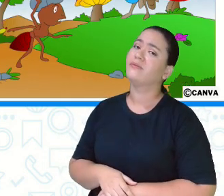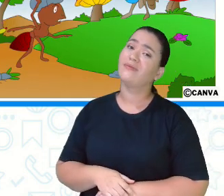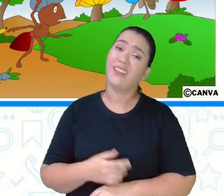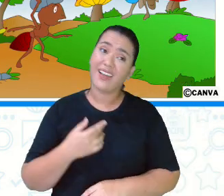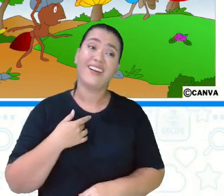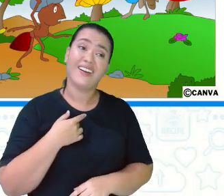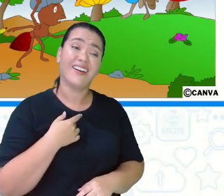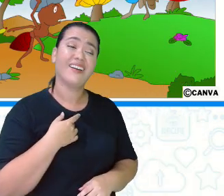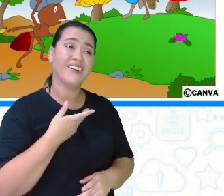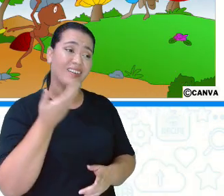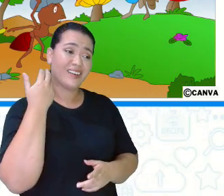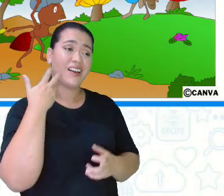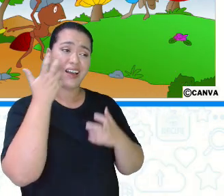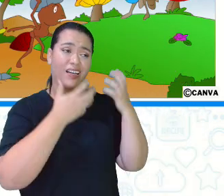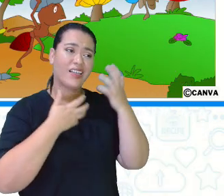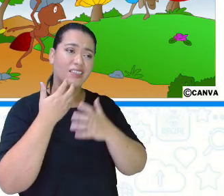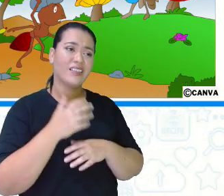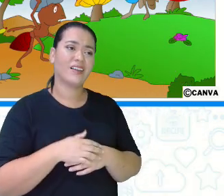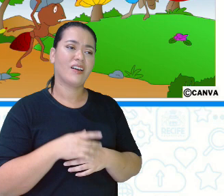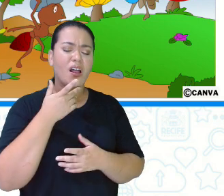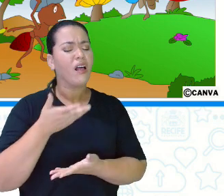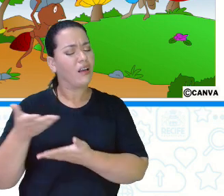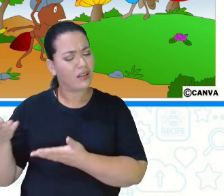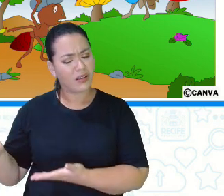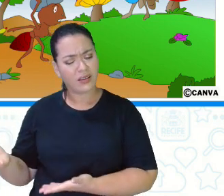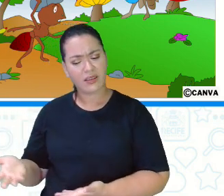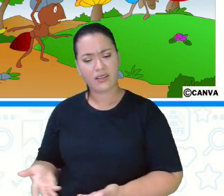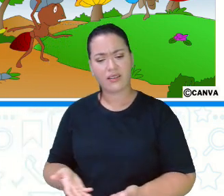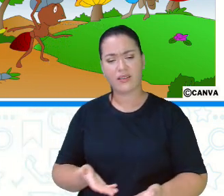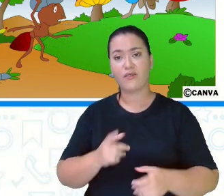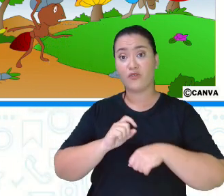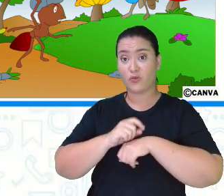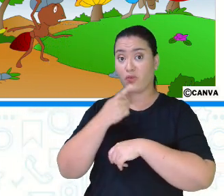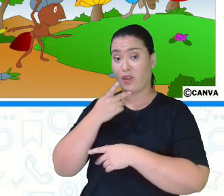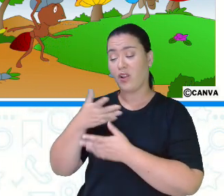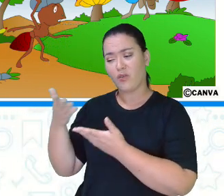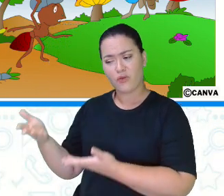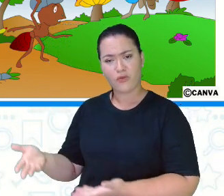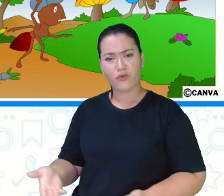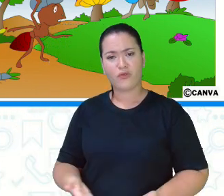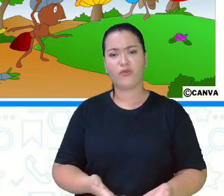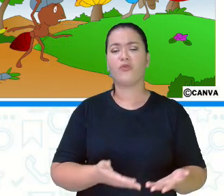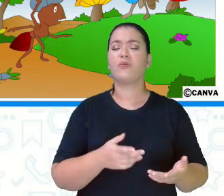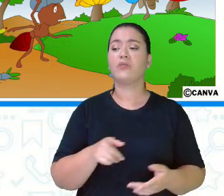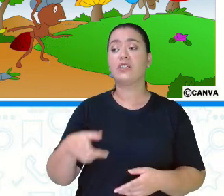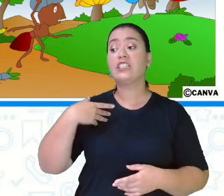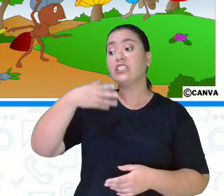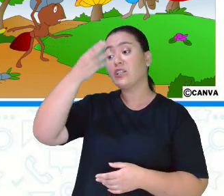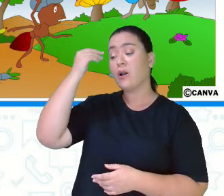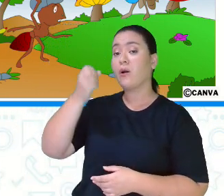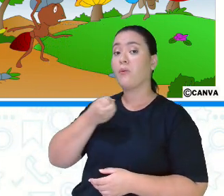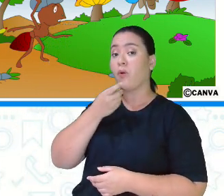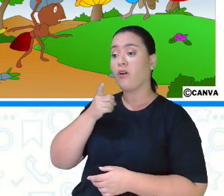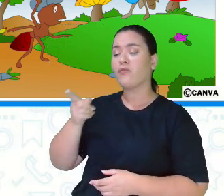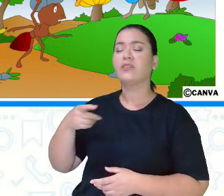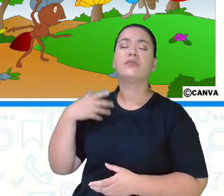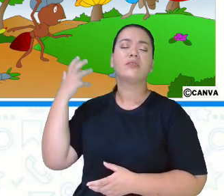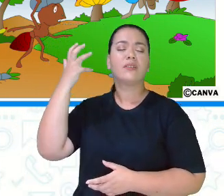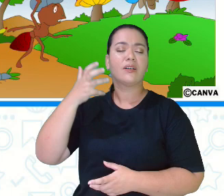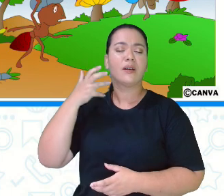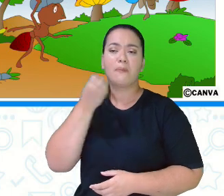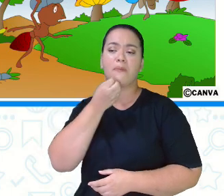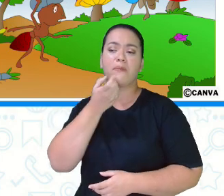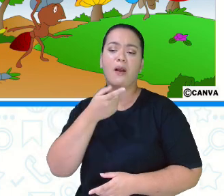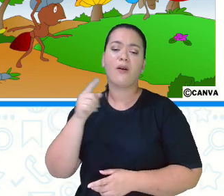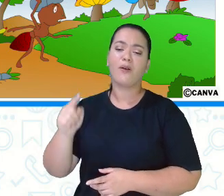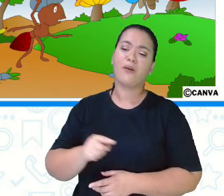mesmo, era eu. Pois entre, amiguinha, nunca poderemos esquecer as boas horas que sua cantoria